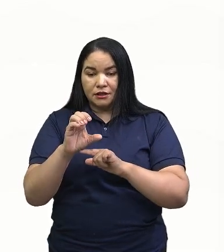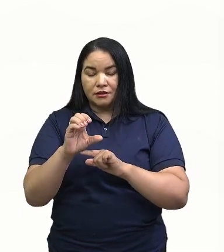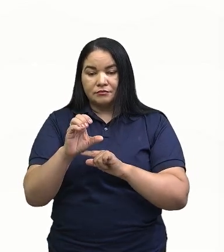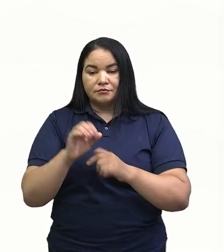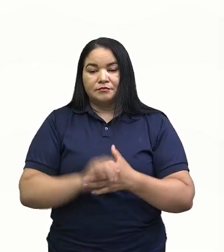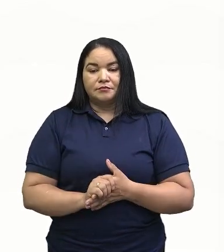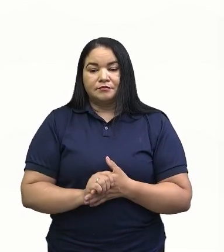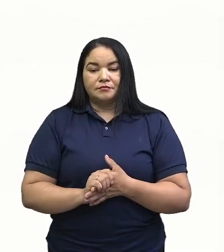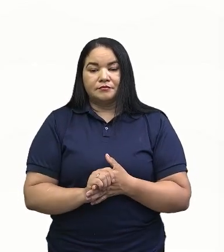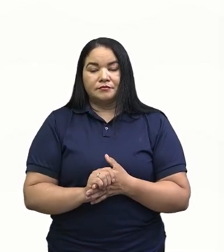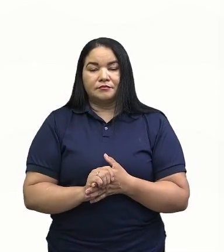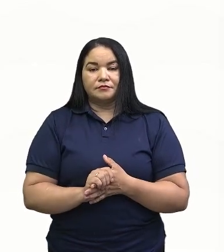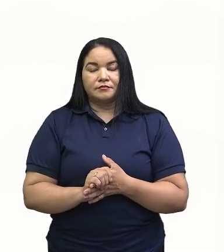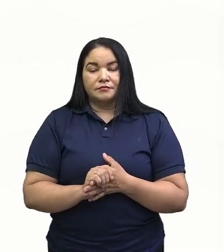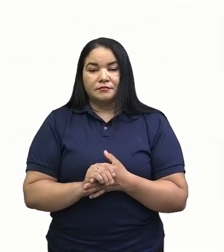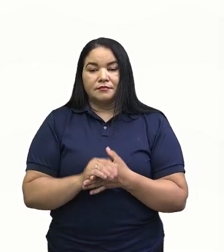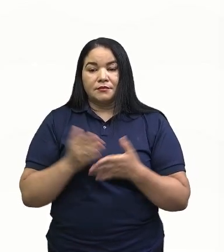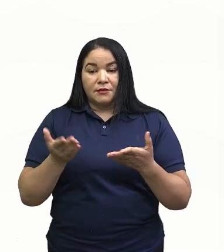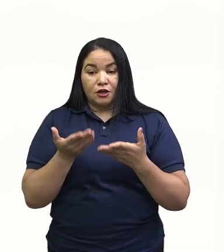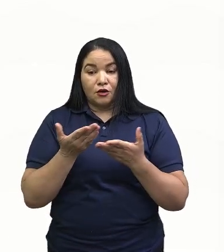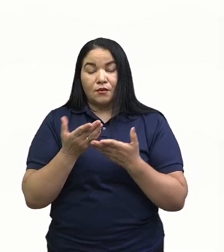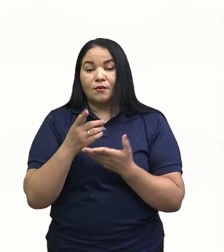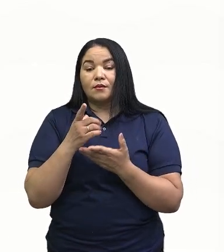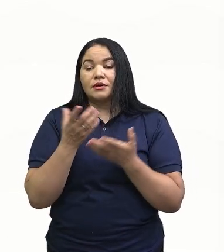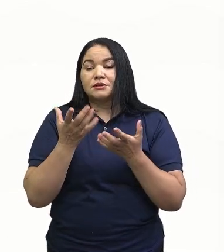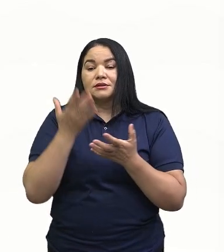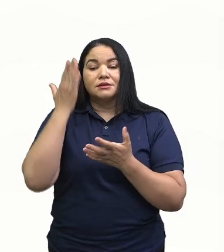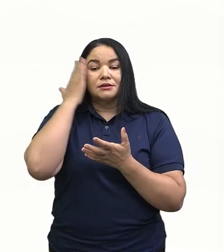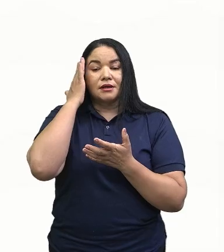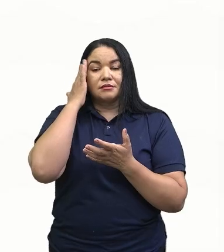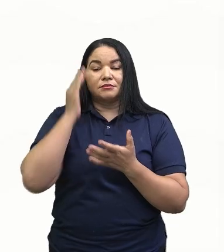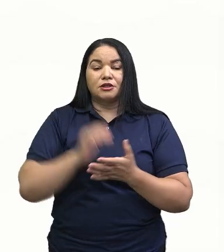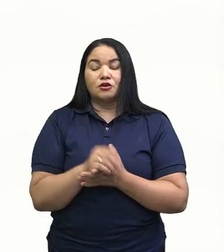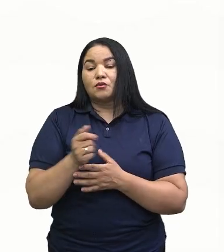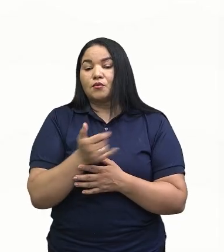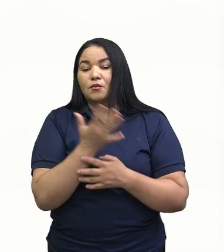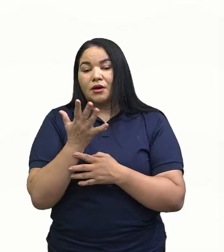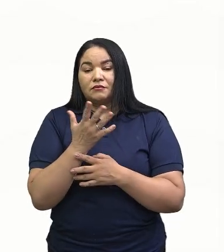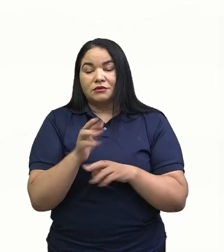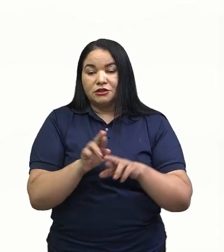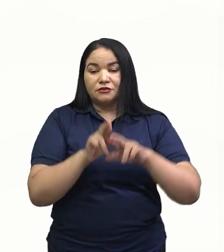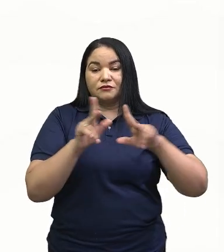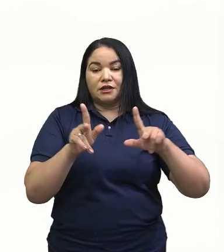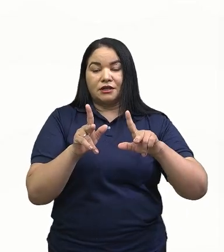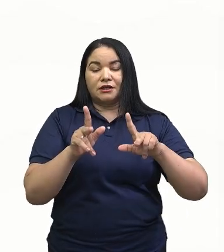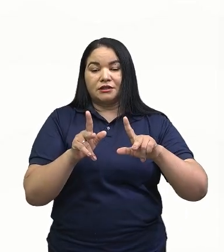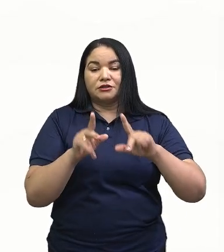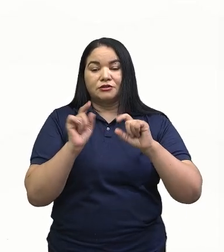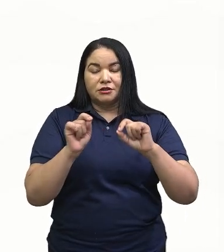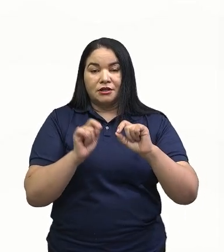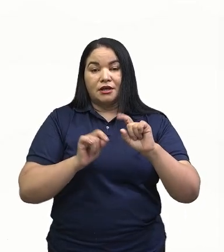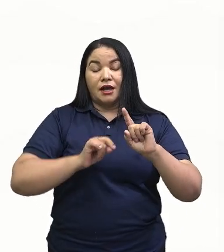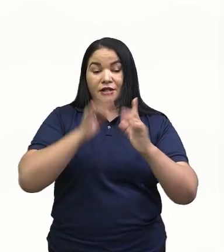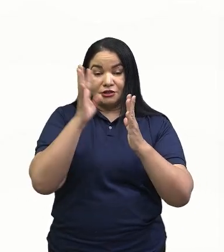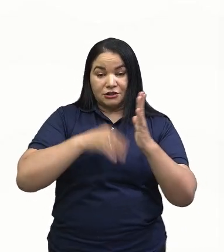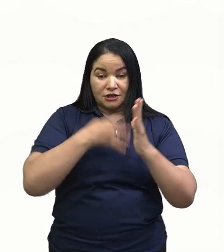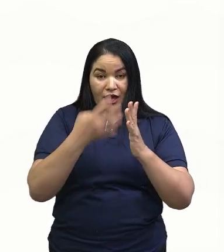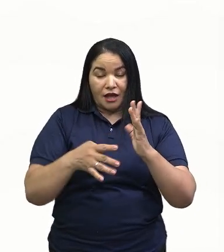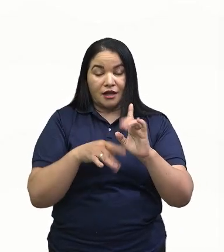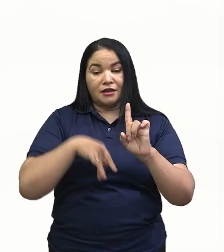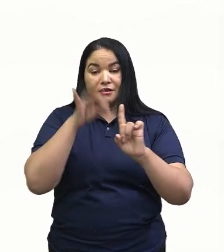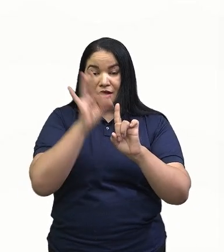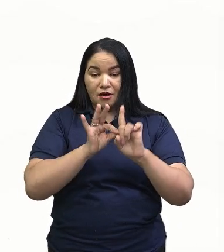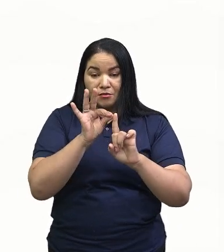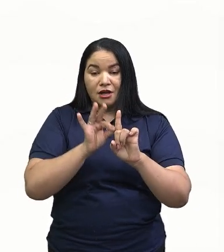agora, como eu quero saber qual é as diferenças de escalas termométricas, essas variações,